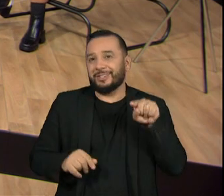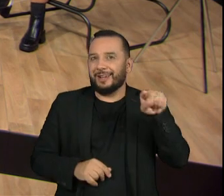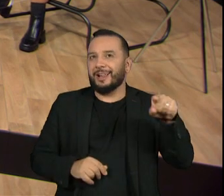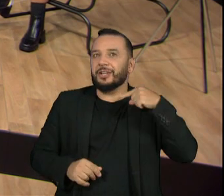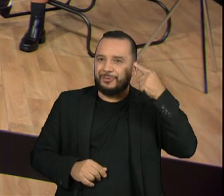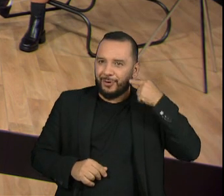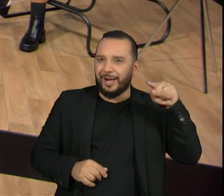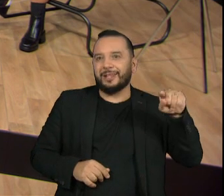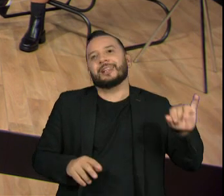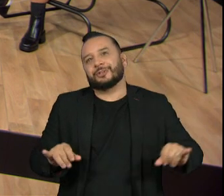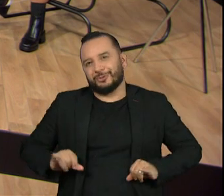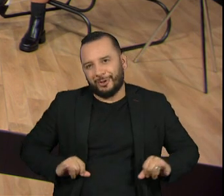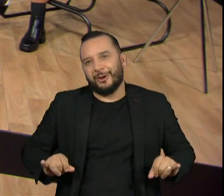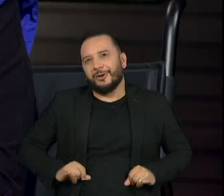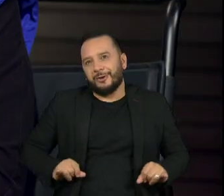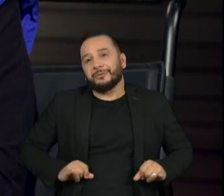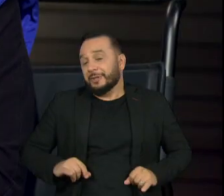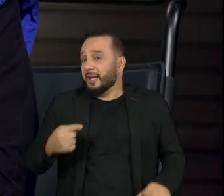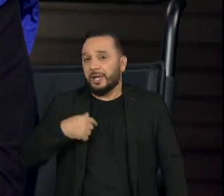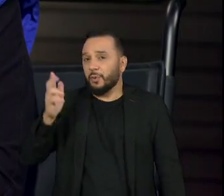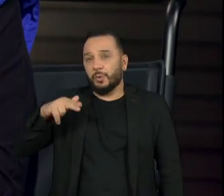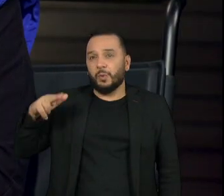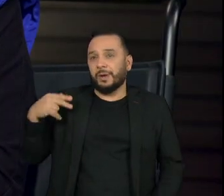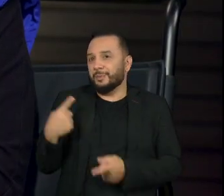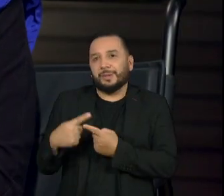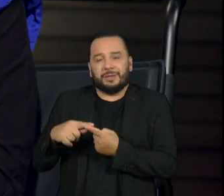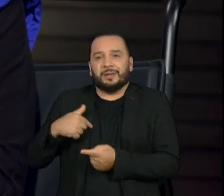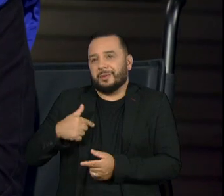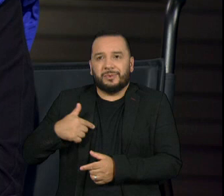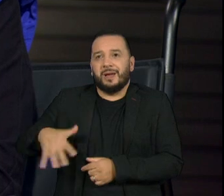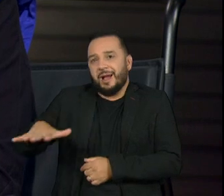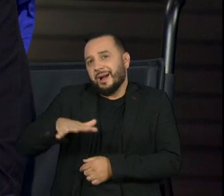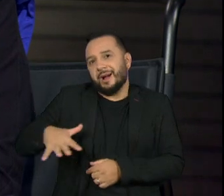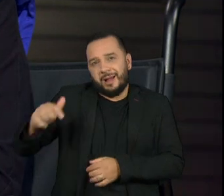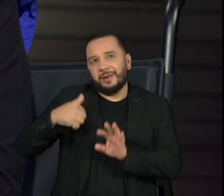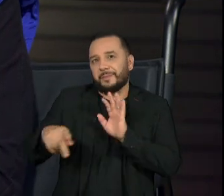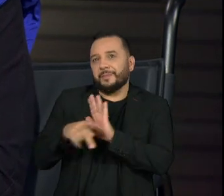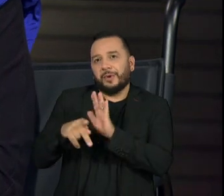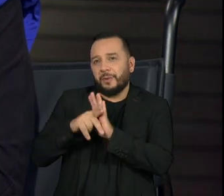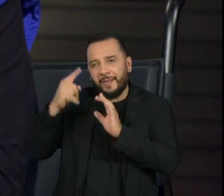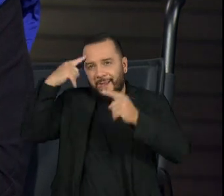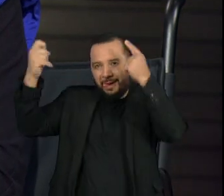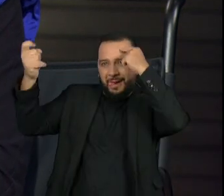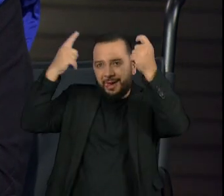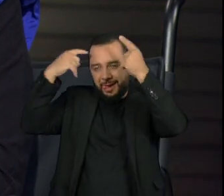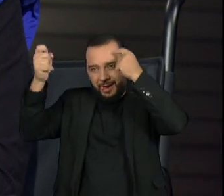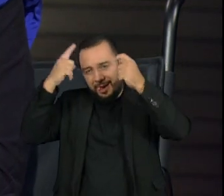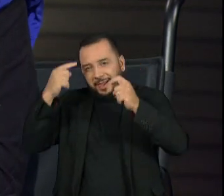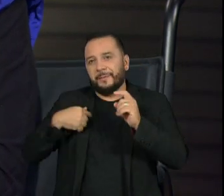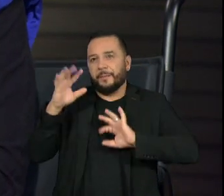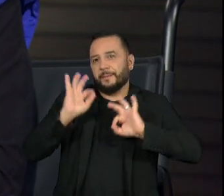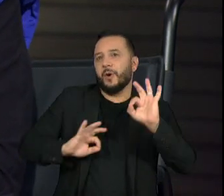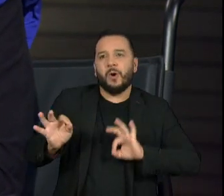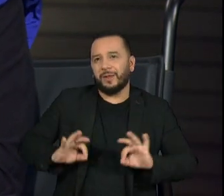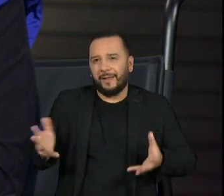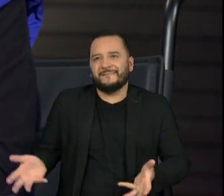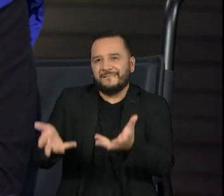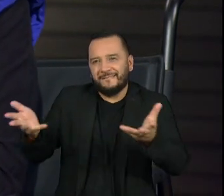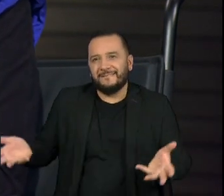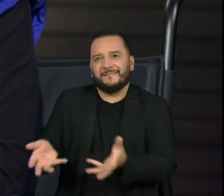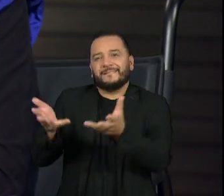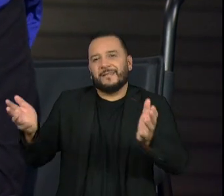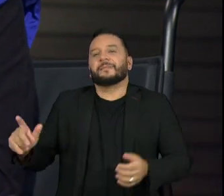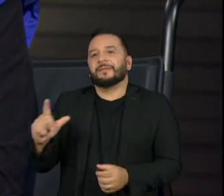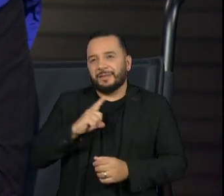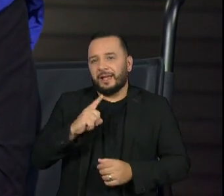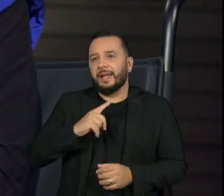sofrer coisas que eu nunca sofri, porque eu vivo num mundo onde a criatividade é estimulada, a